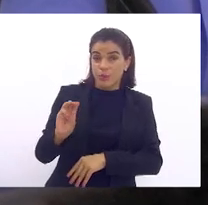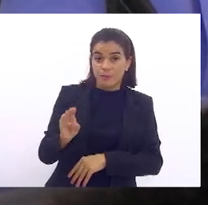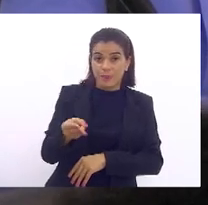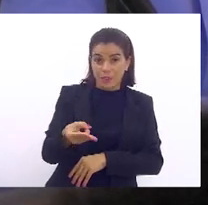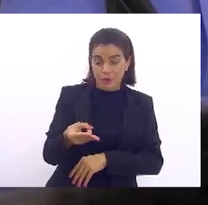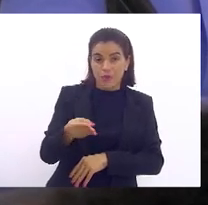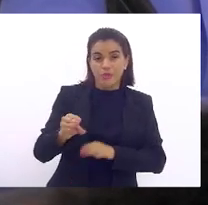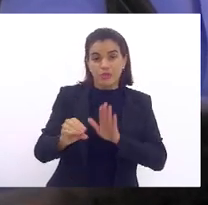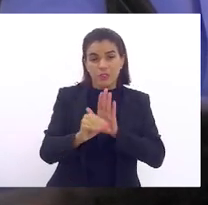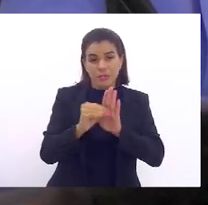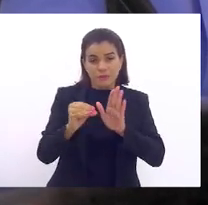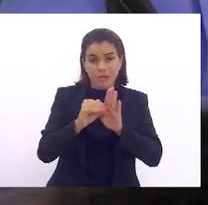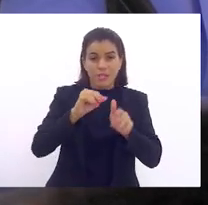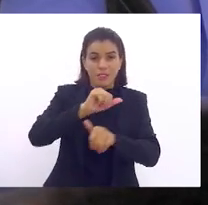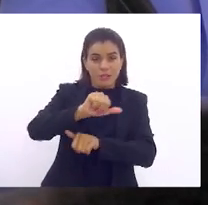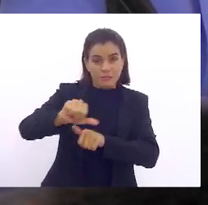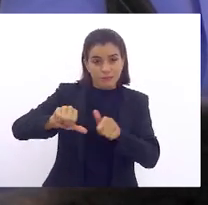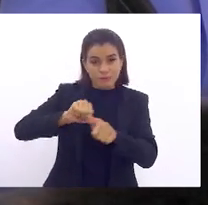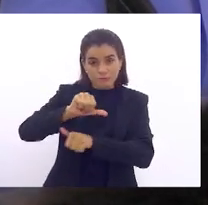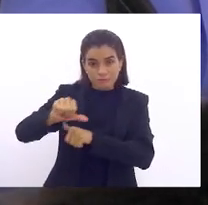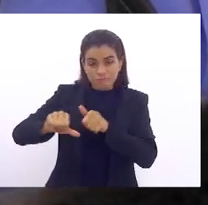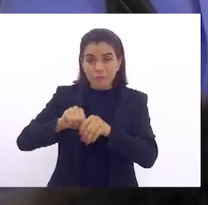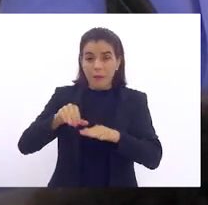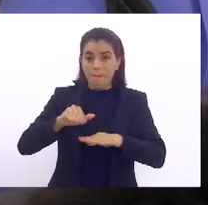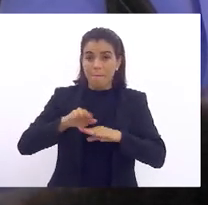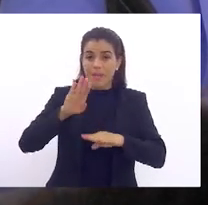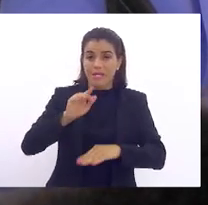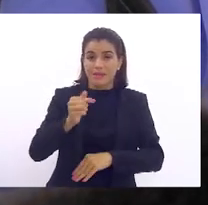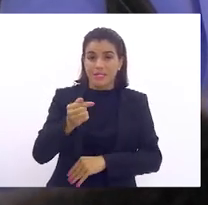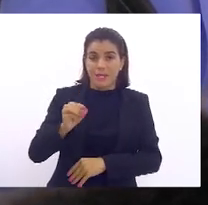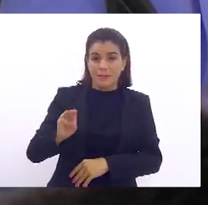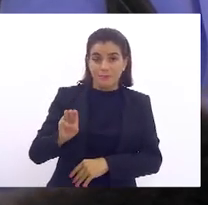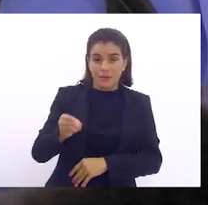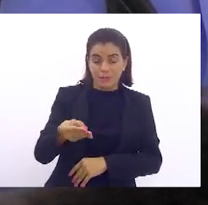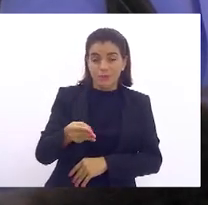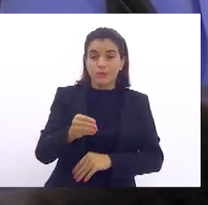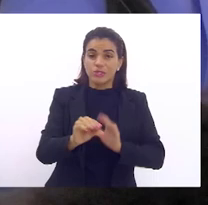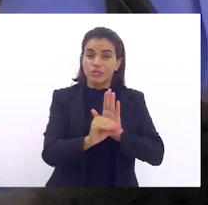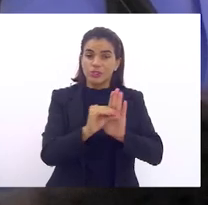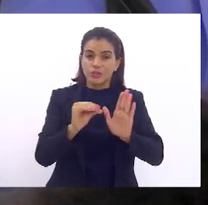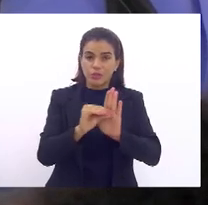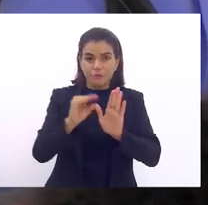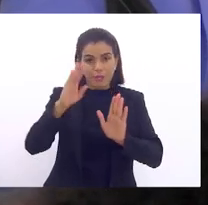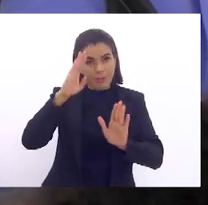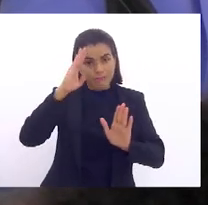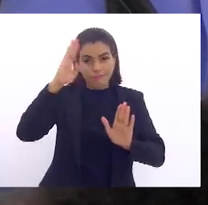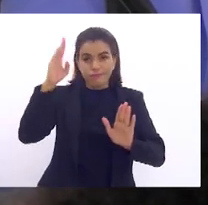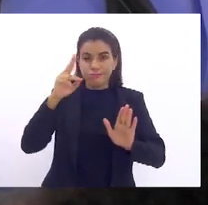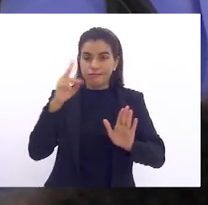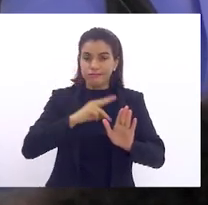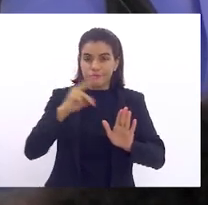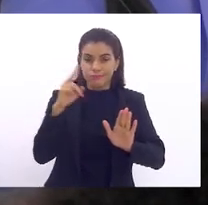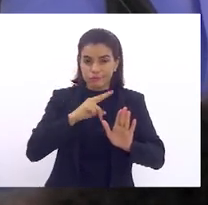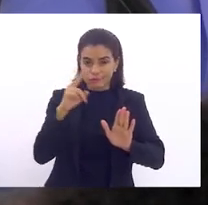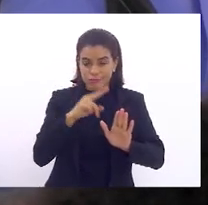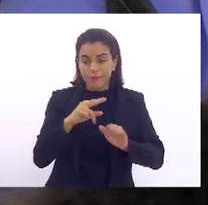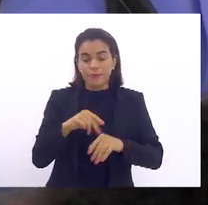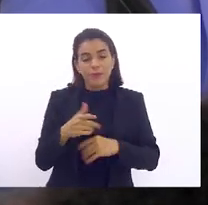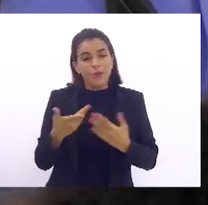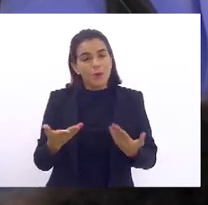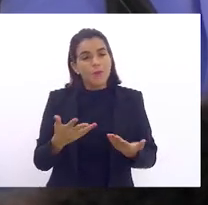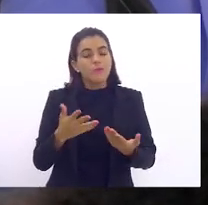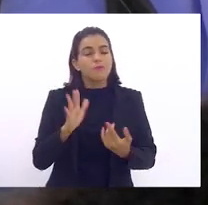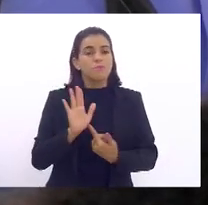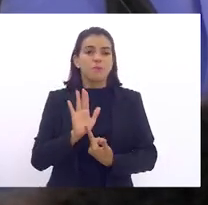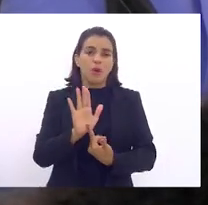em emendas modificativas e mais de 7 milhões em emendas prioritárias Então acho que isso também eh mostra né